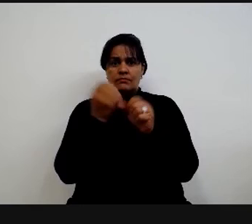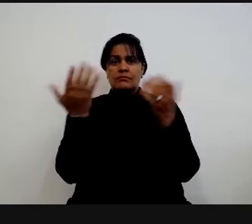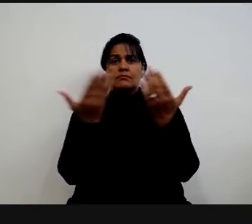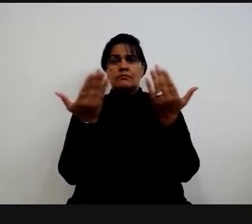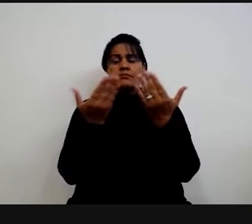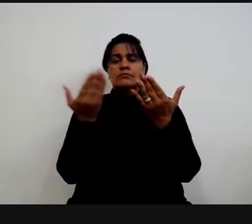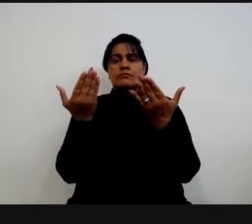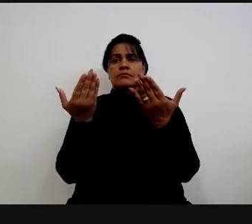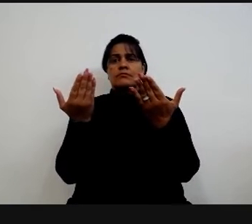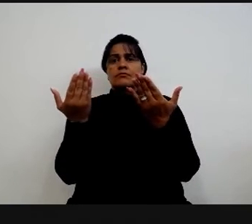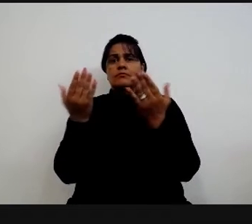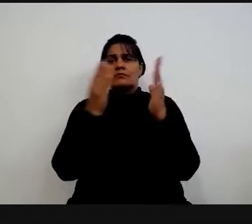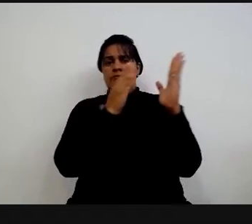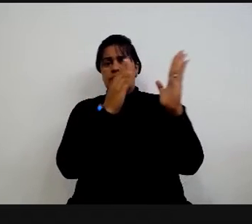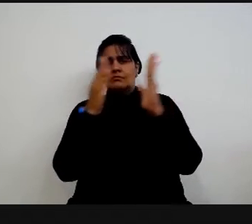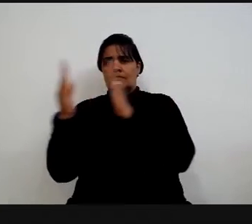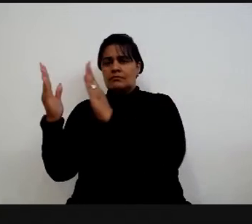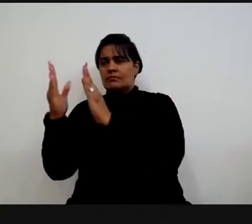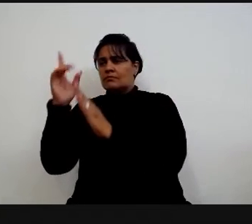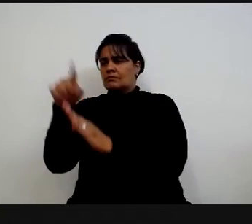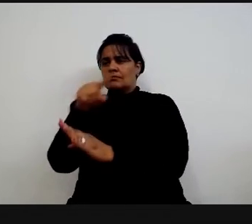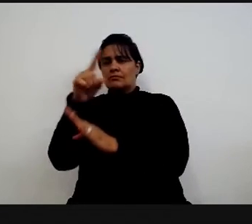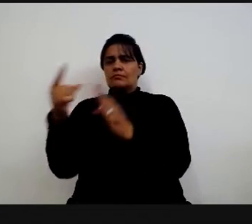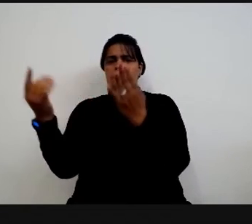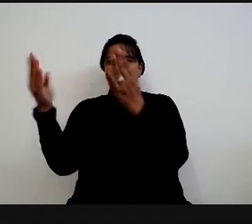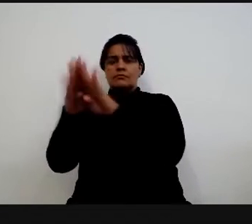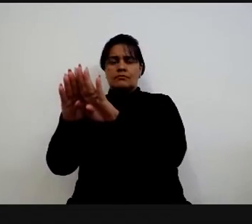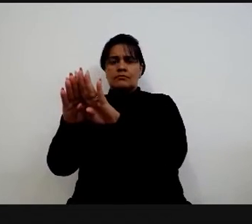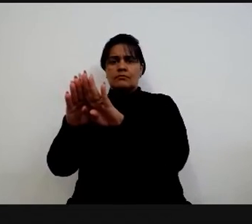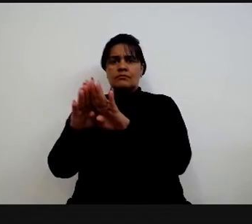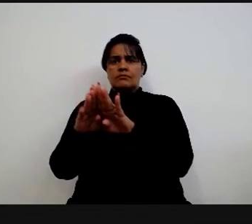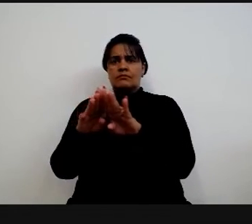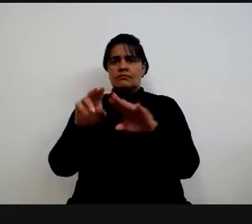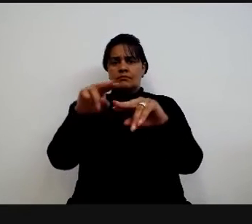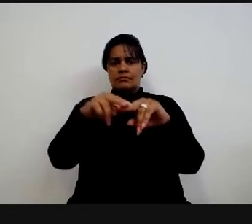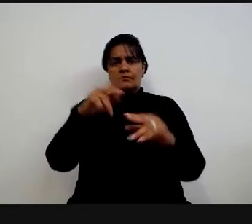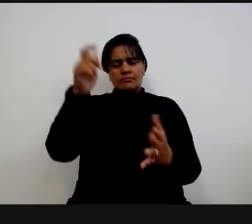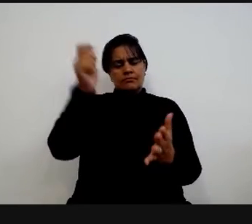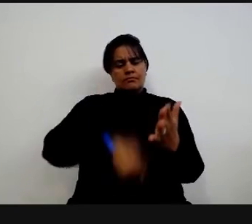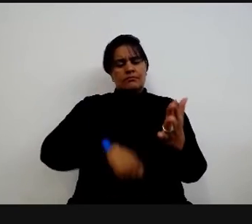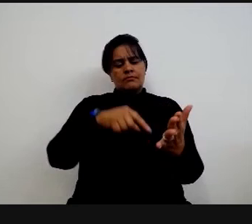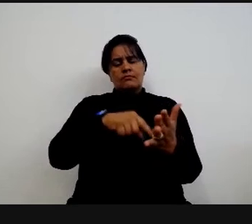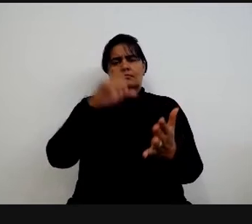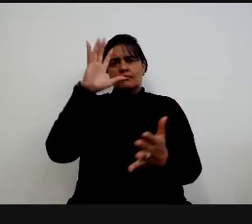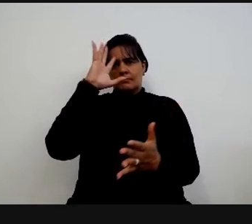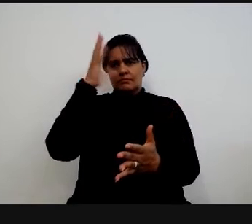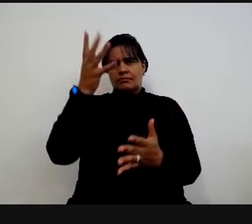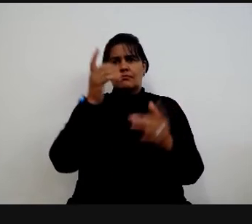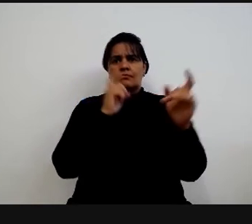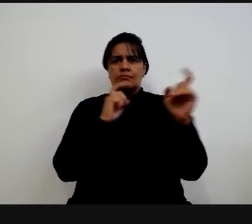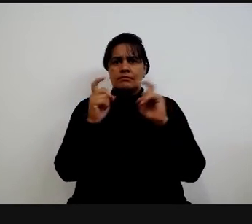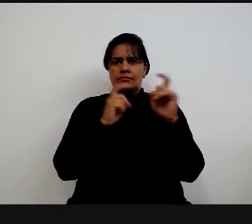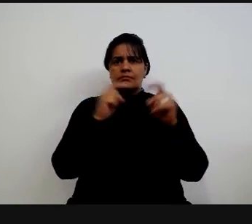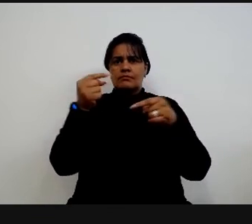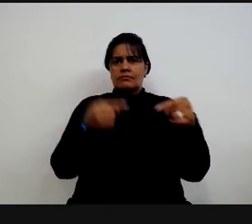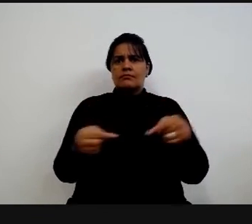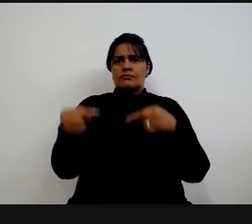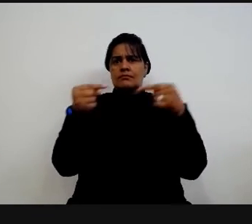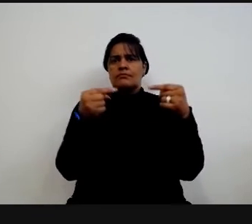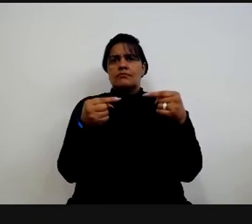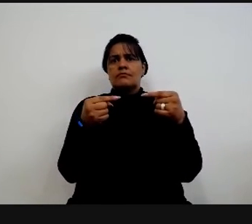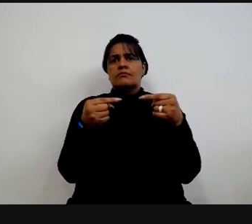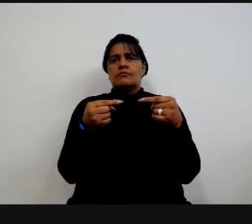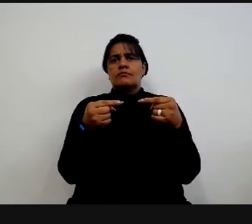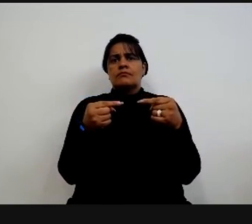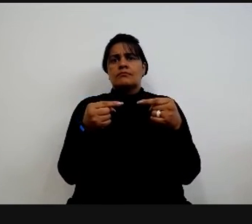biblioteca que servia a coletividade lá, por uma canetada, por uma decisão administrativa e política.